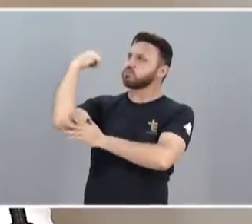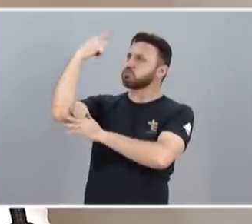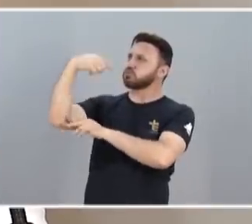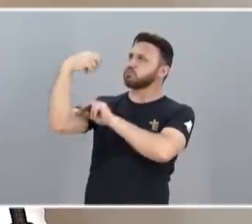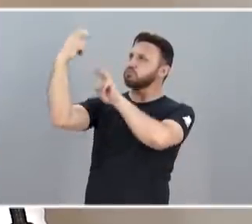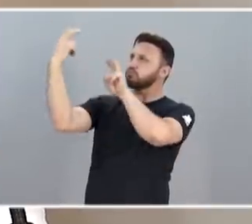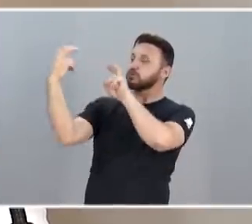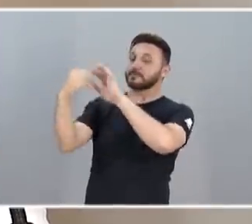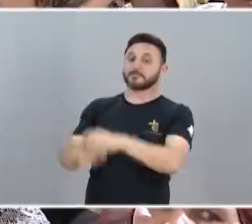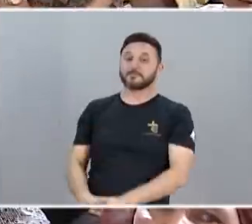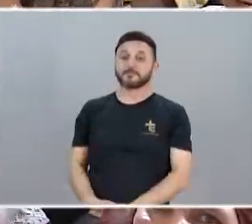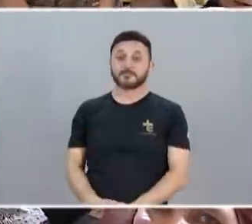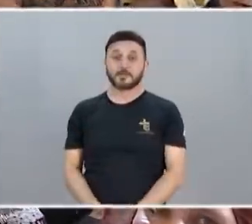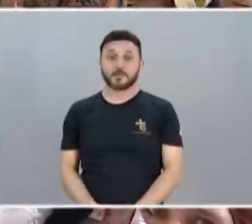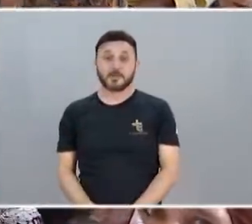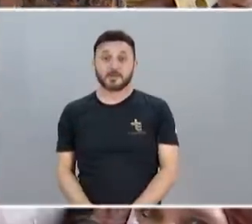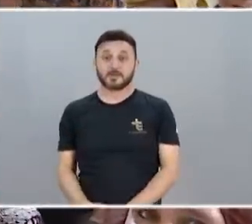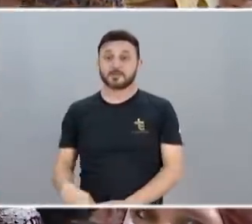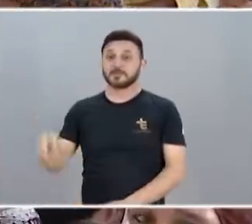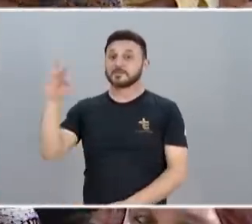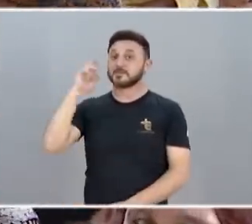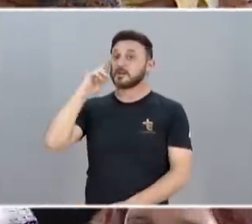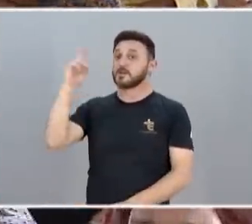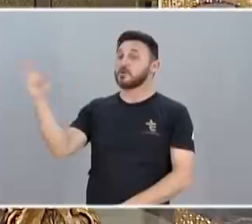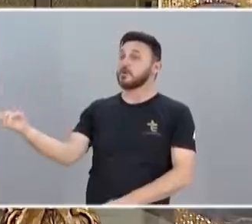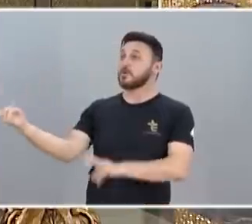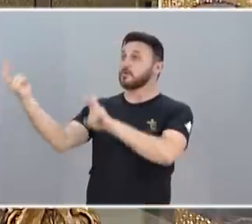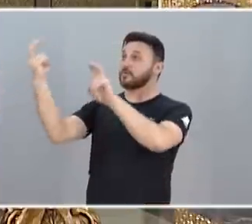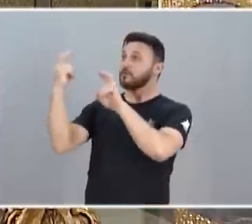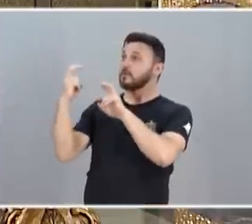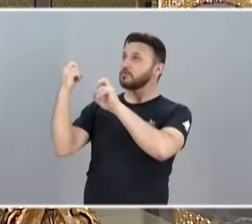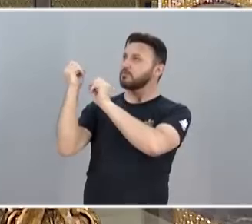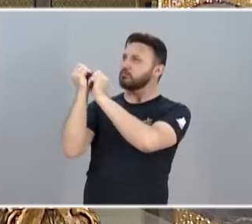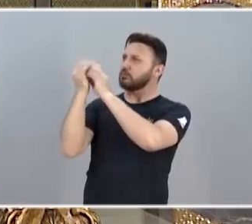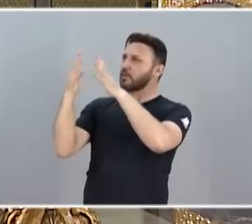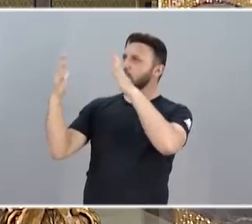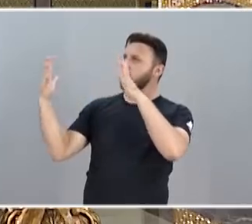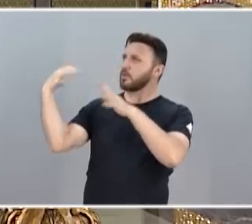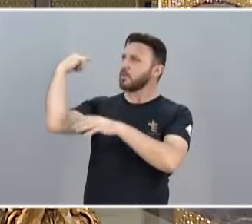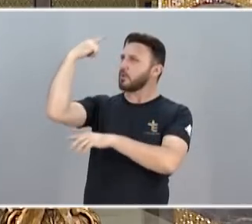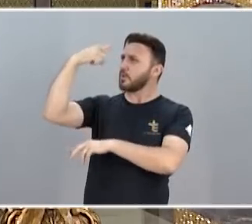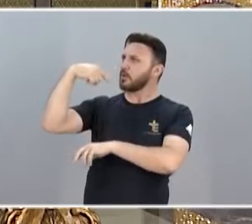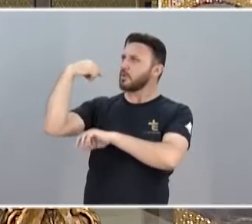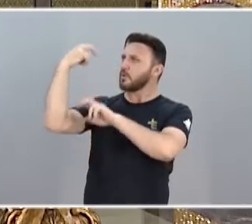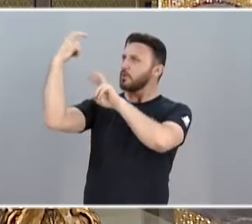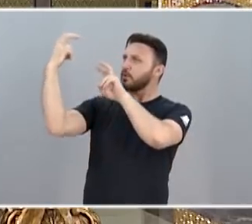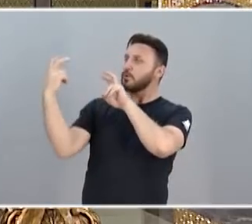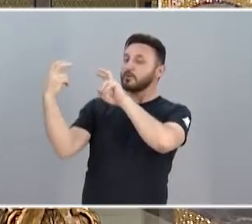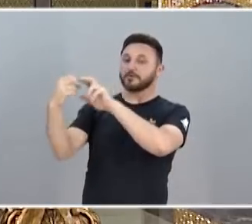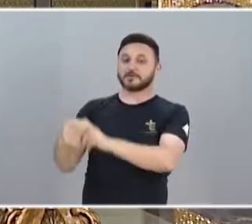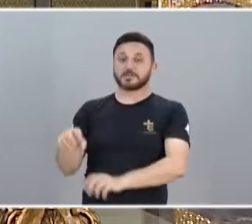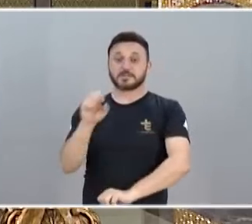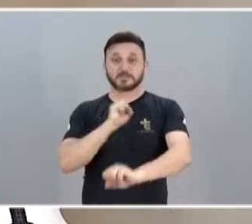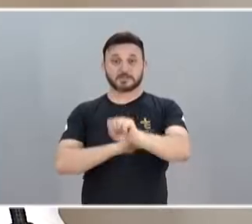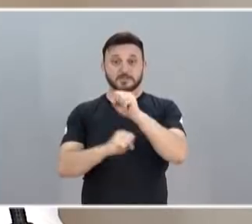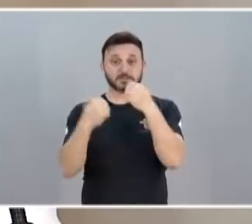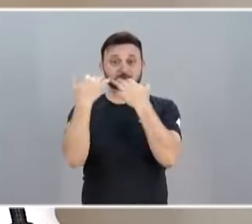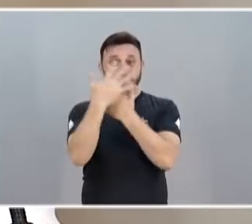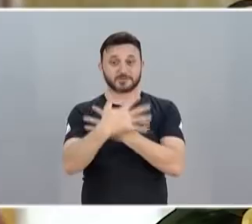face, todos. Sobre nós fazei brilhar o esplendor de vossa